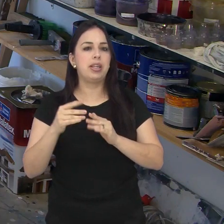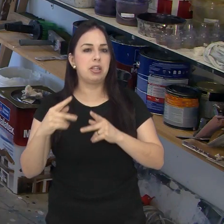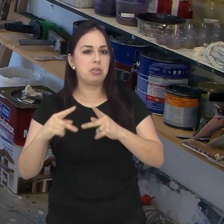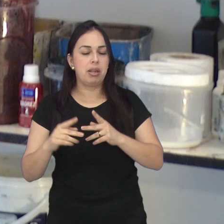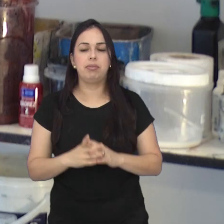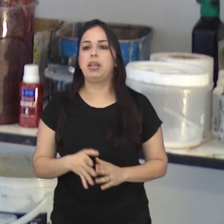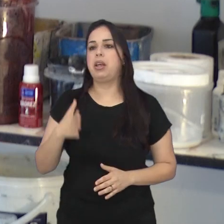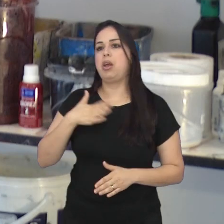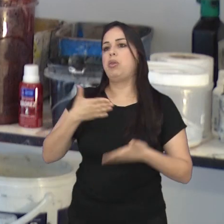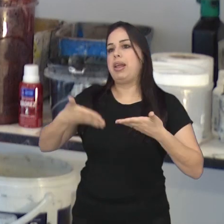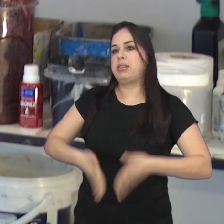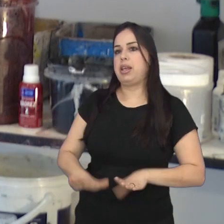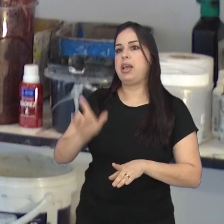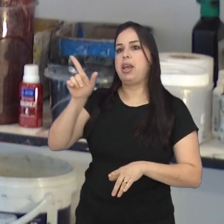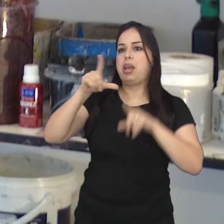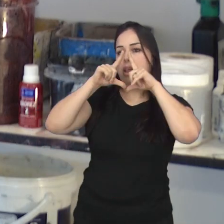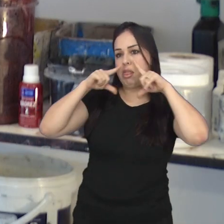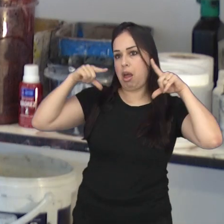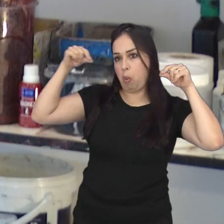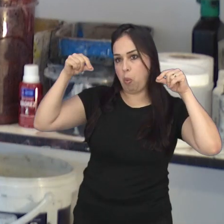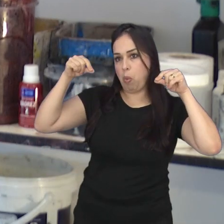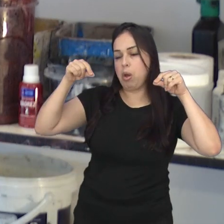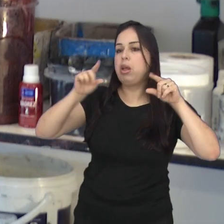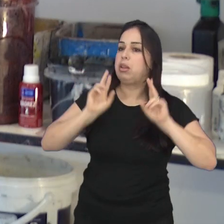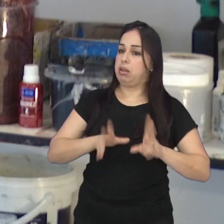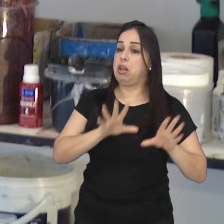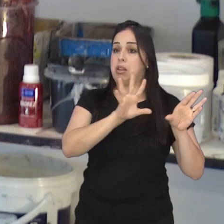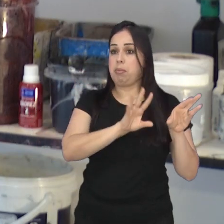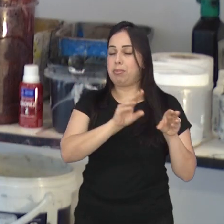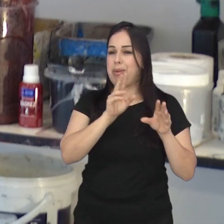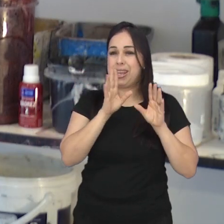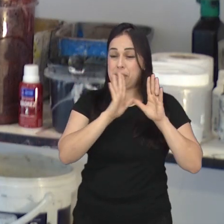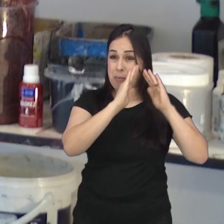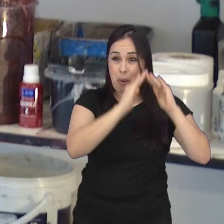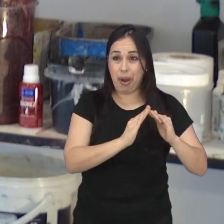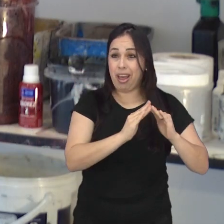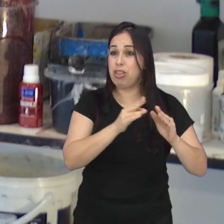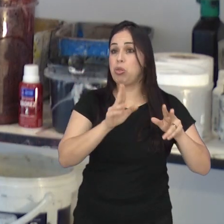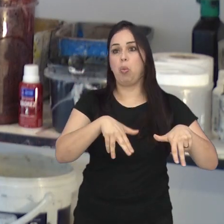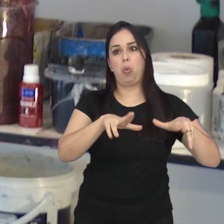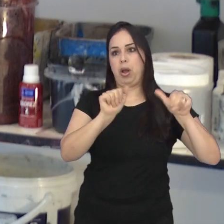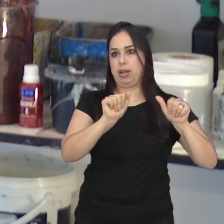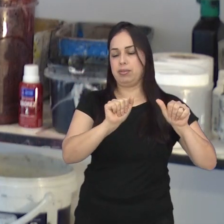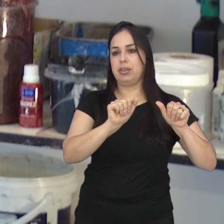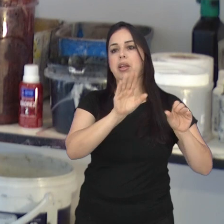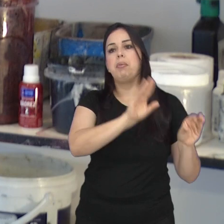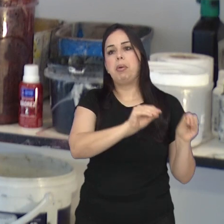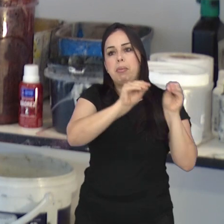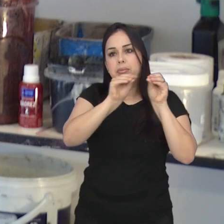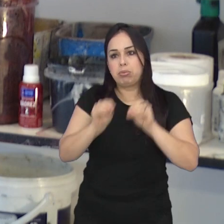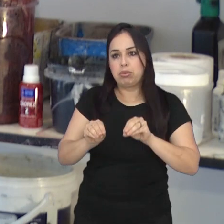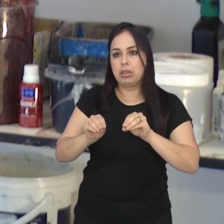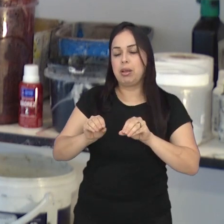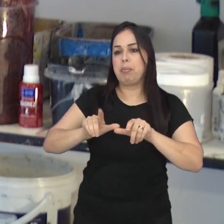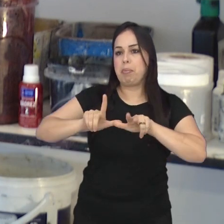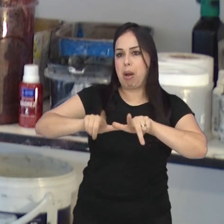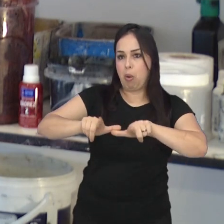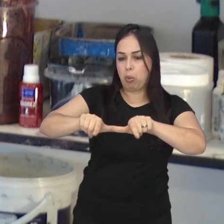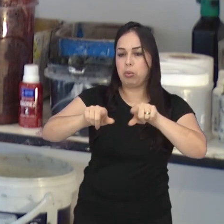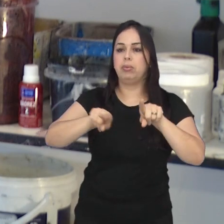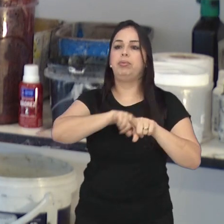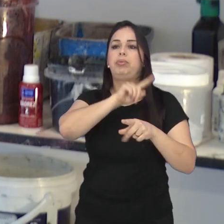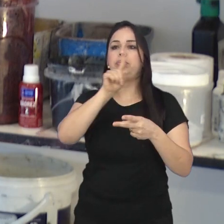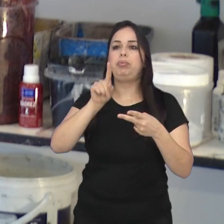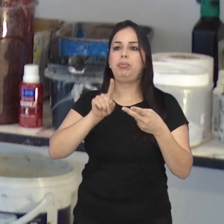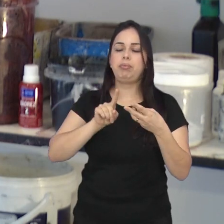sou de Jaú. Eu nasci em Jaú, mas eu nunca morei em Jaú. Tá? Aí morei